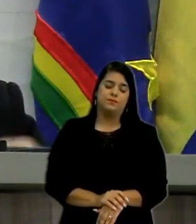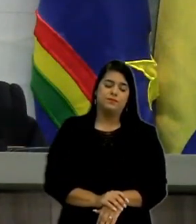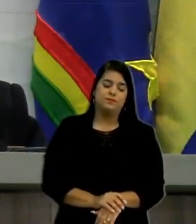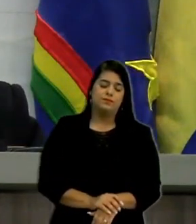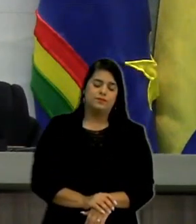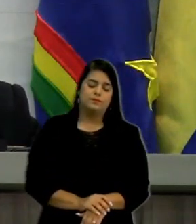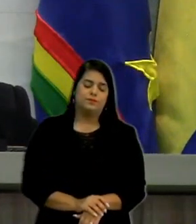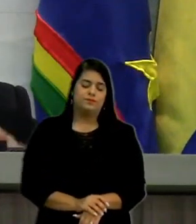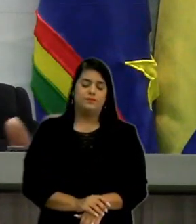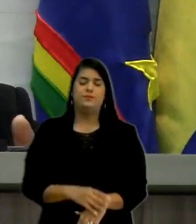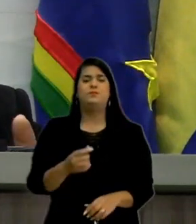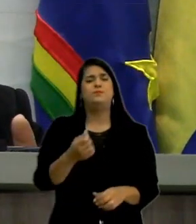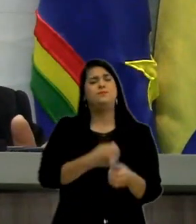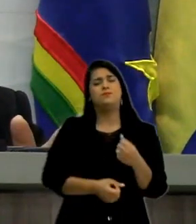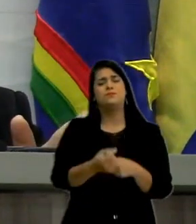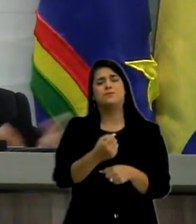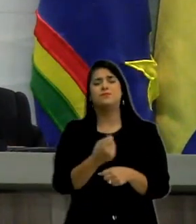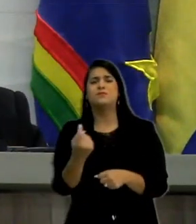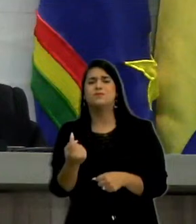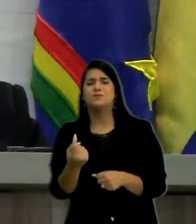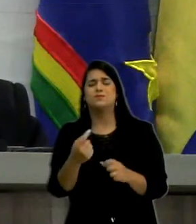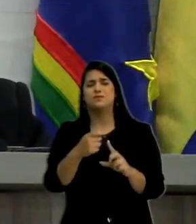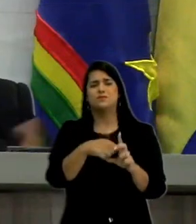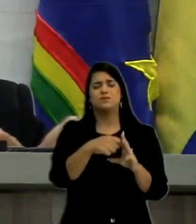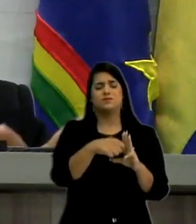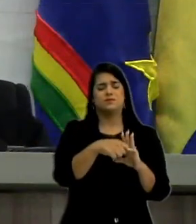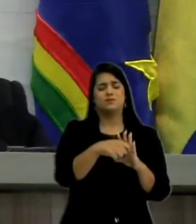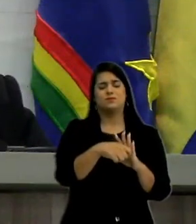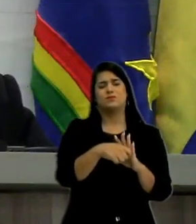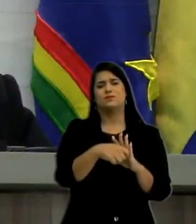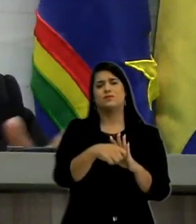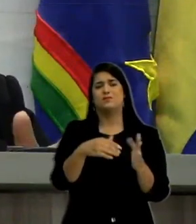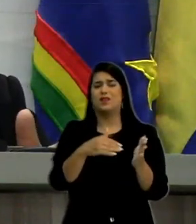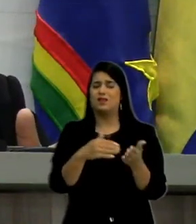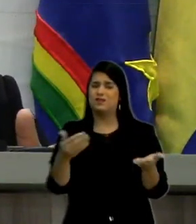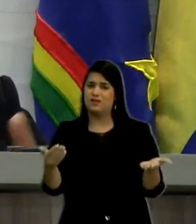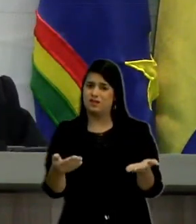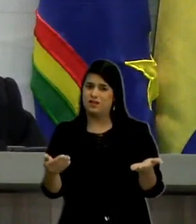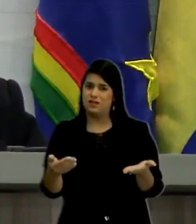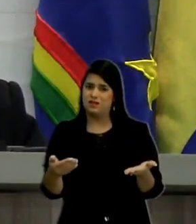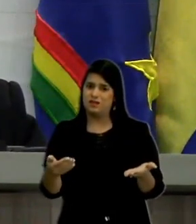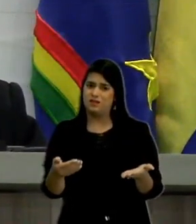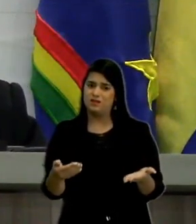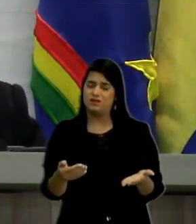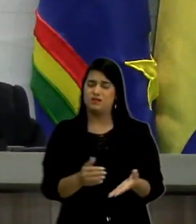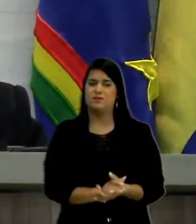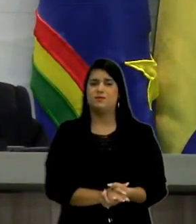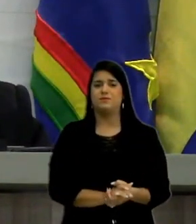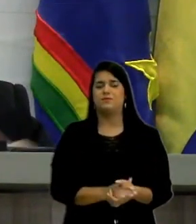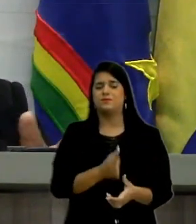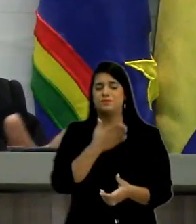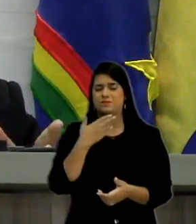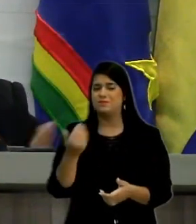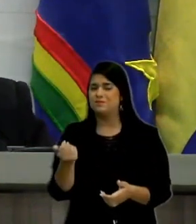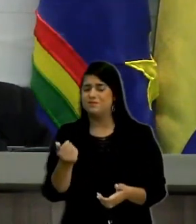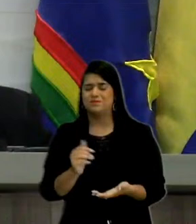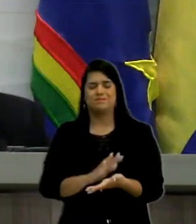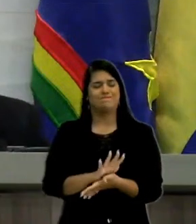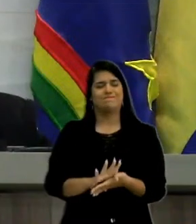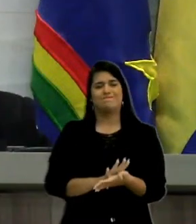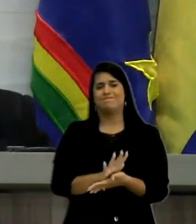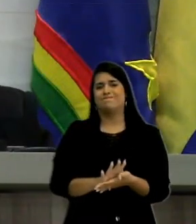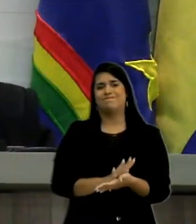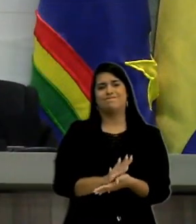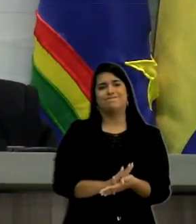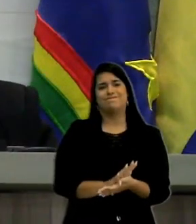praticamente já 1 ano e 4 meses, e até agora a gente não tem nada, a